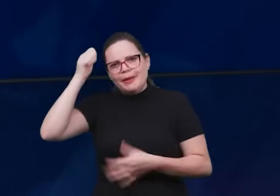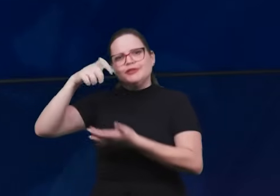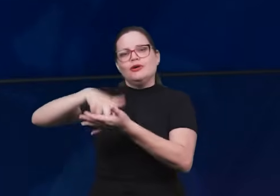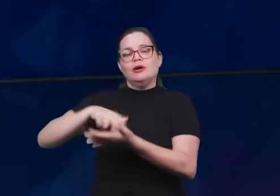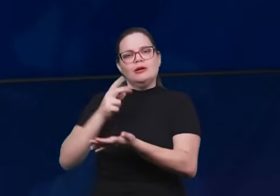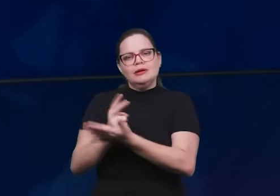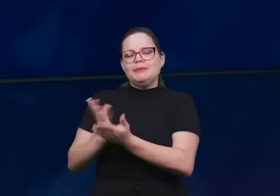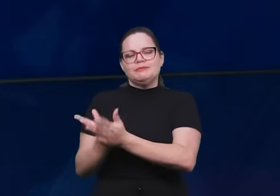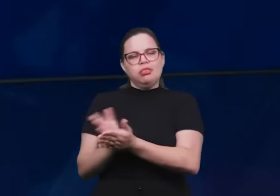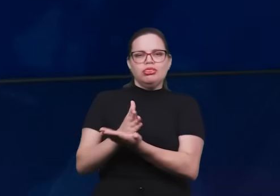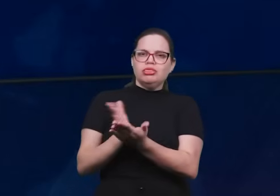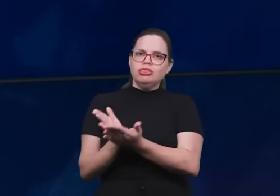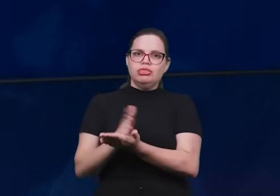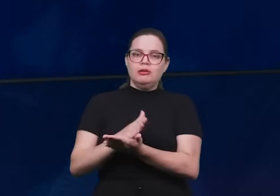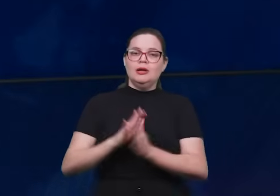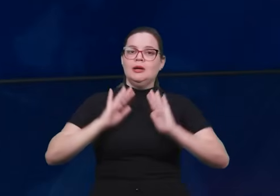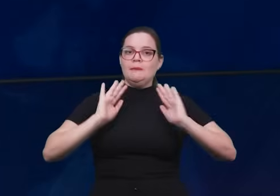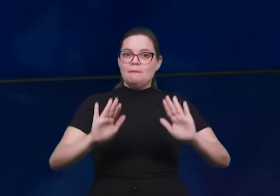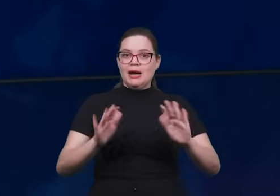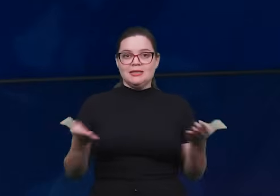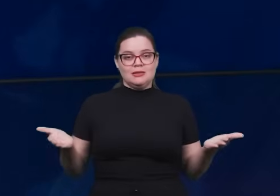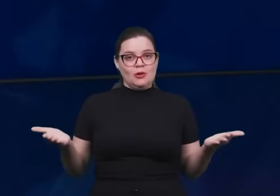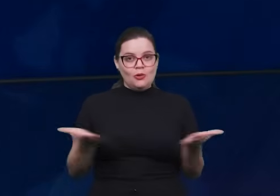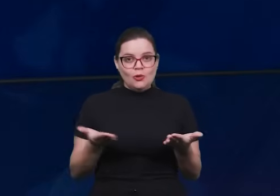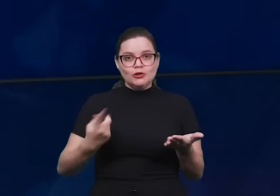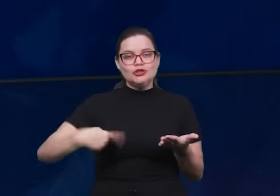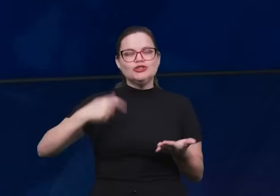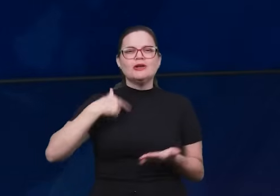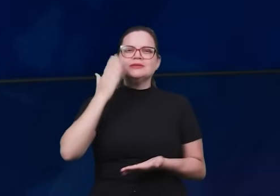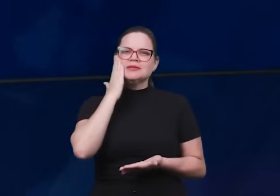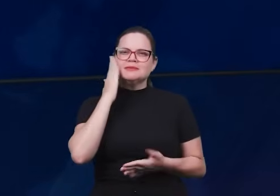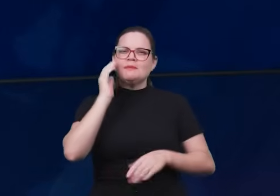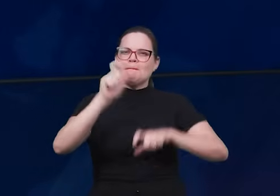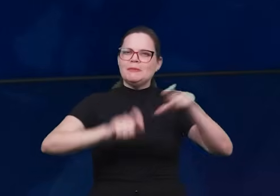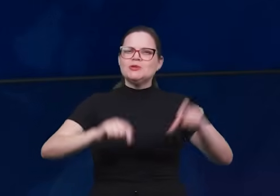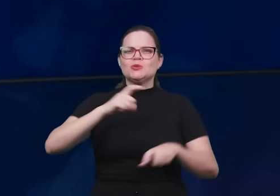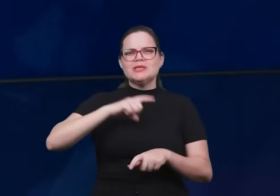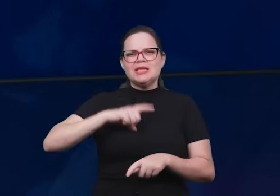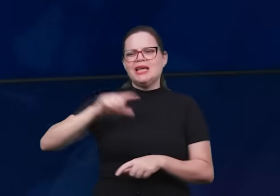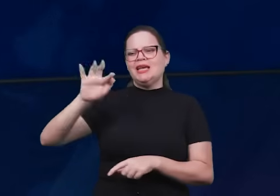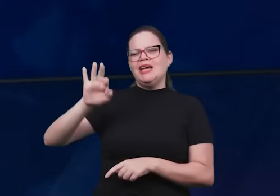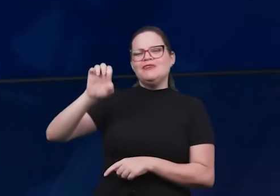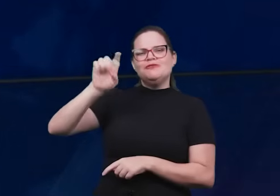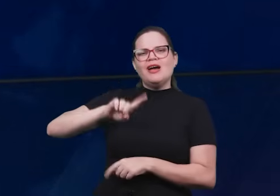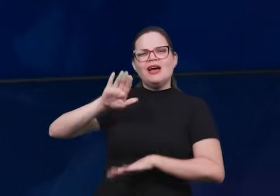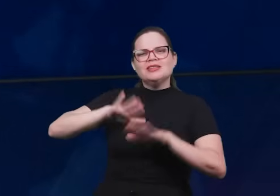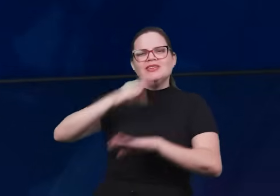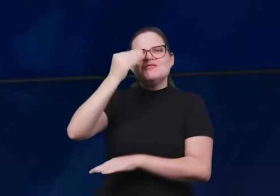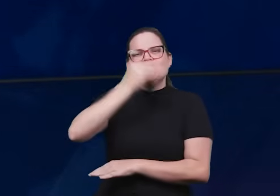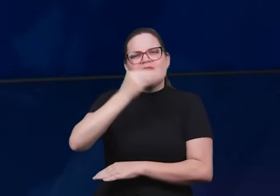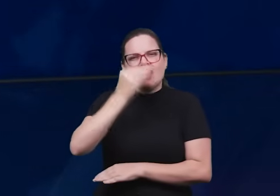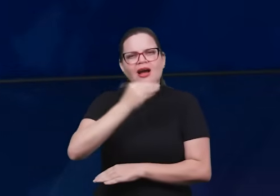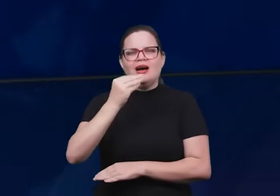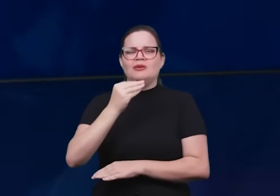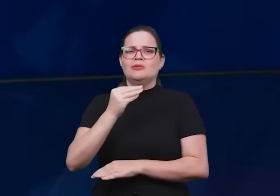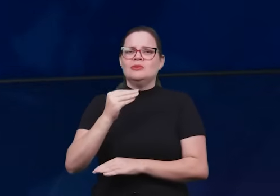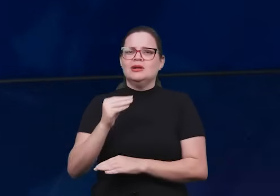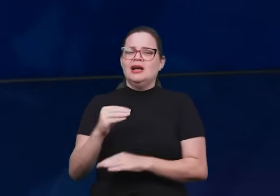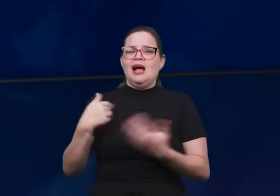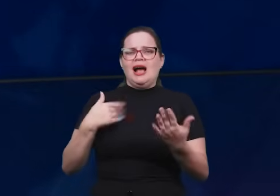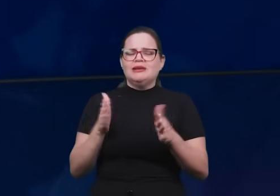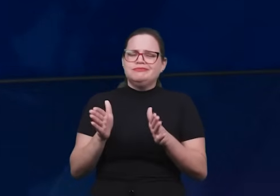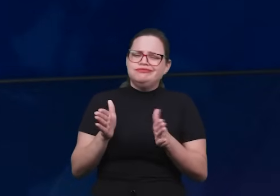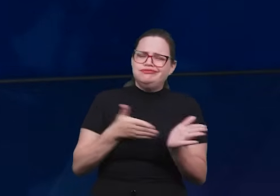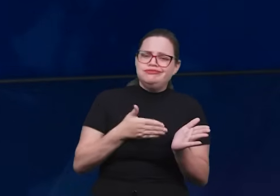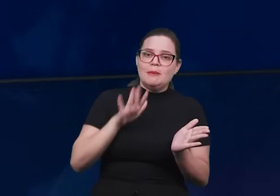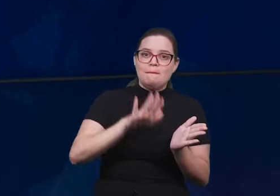e restaurar aqueles que desfalecem no caminho da fé, mas clamam a Ele por socorro e Deus os